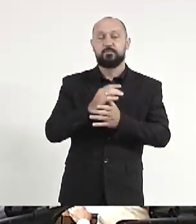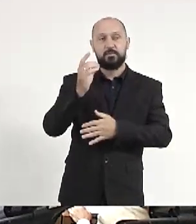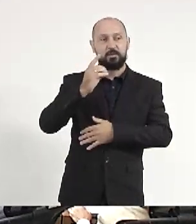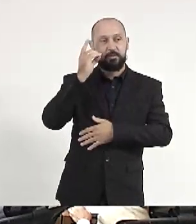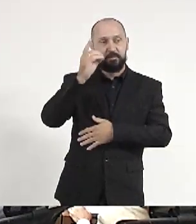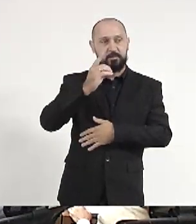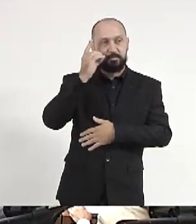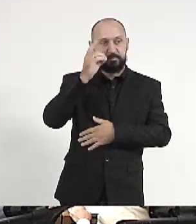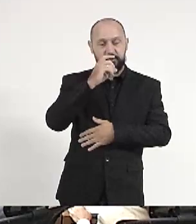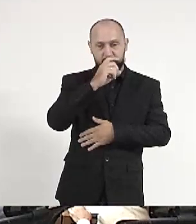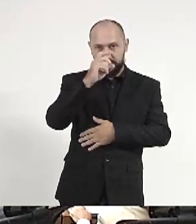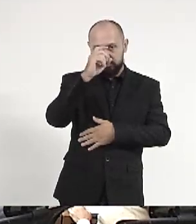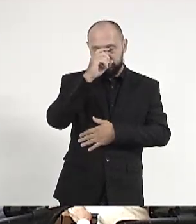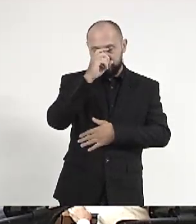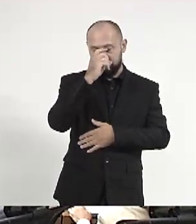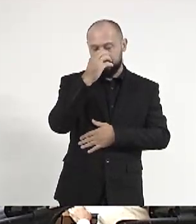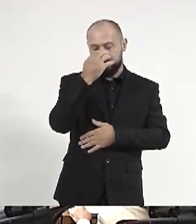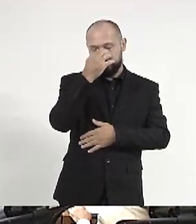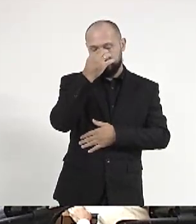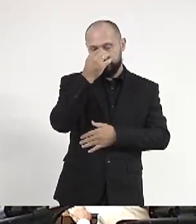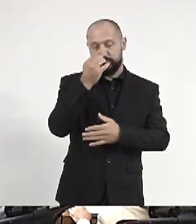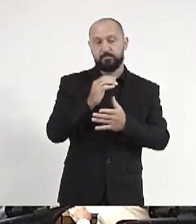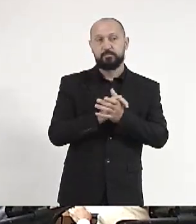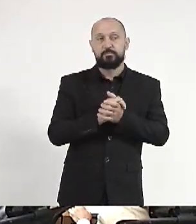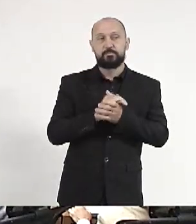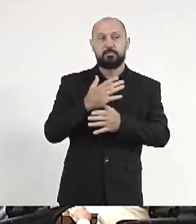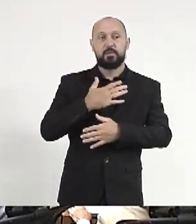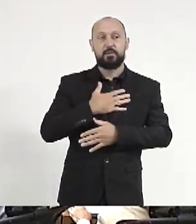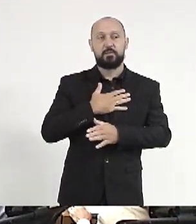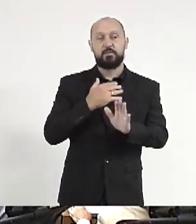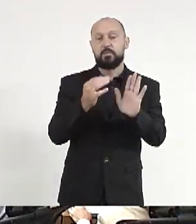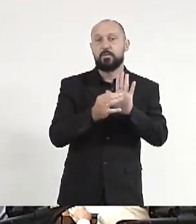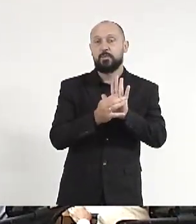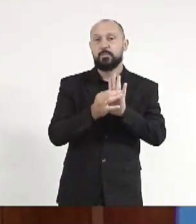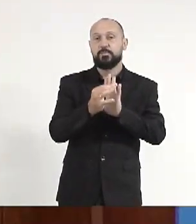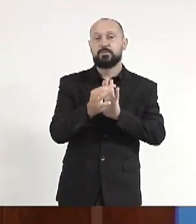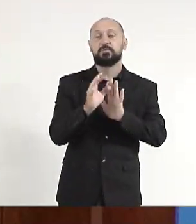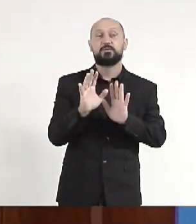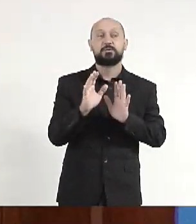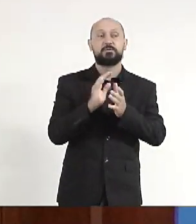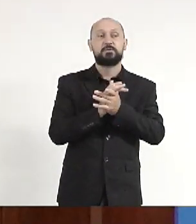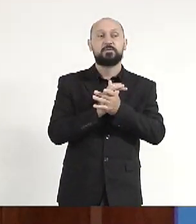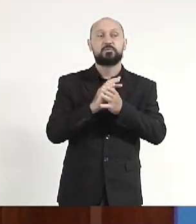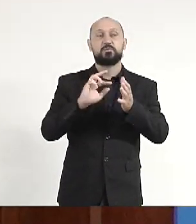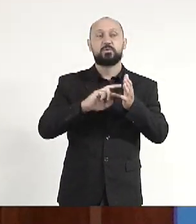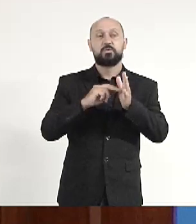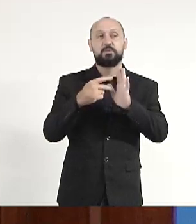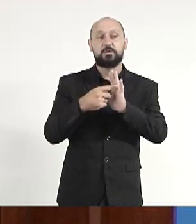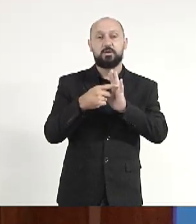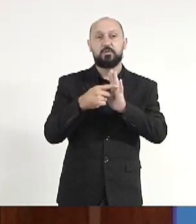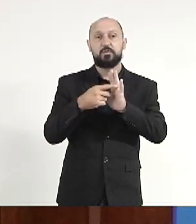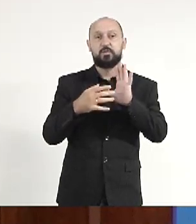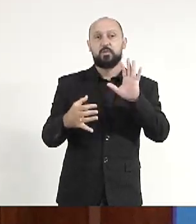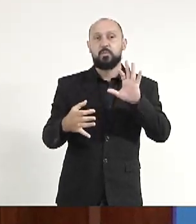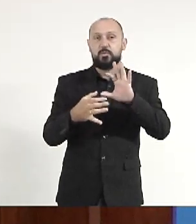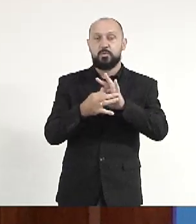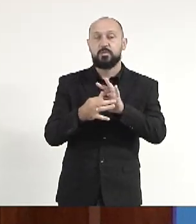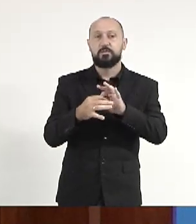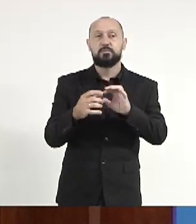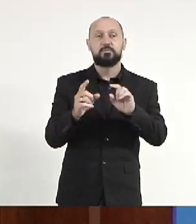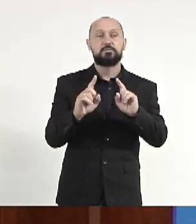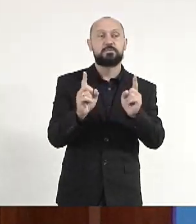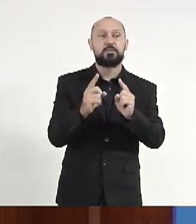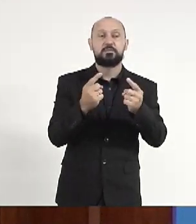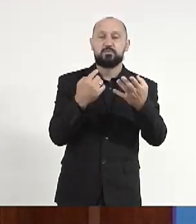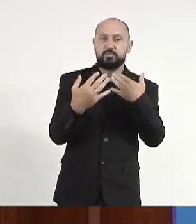deputado Zeca que a minha colocação foi no sentido de unificar o processo, não